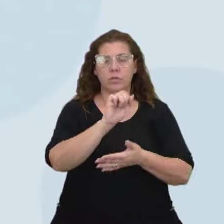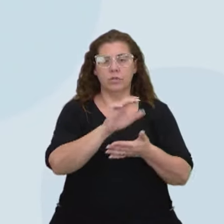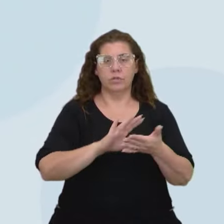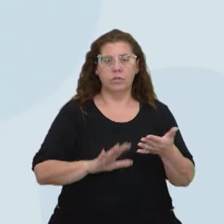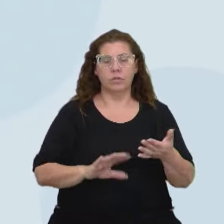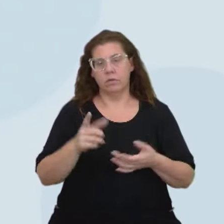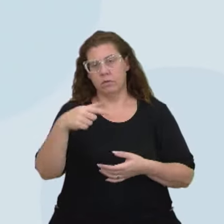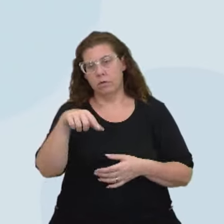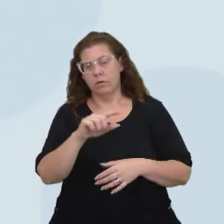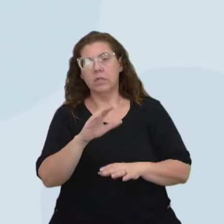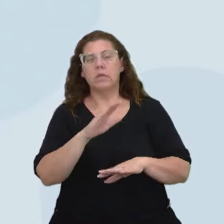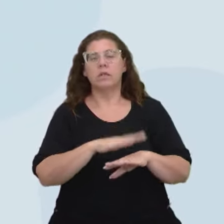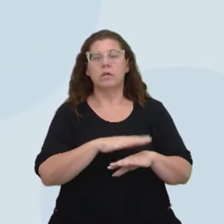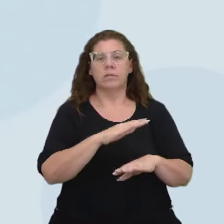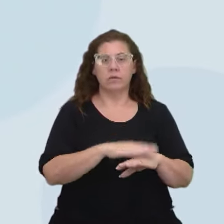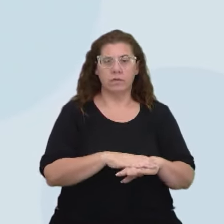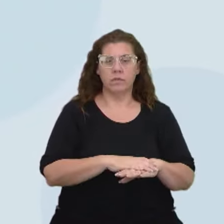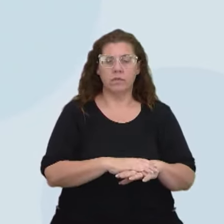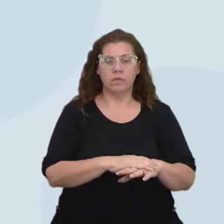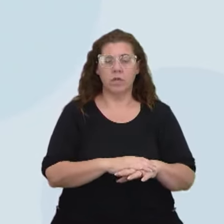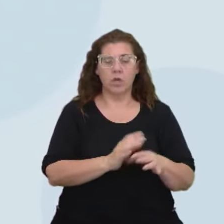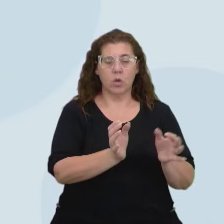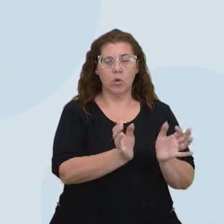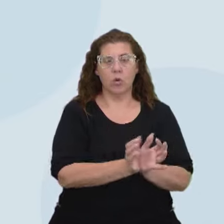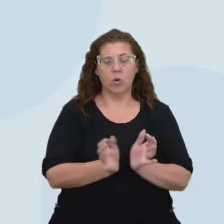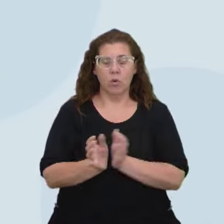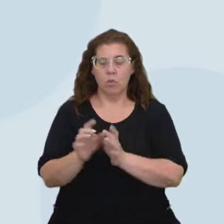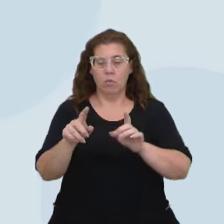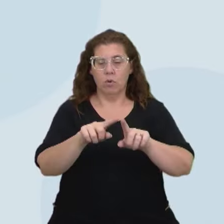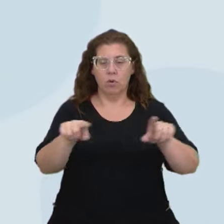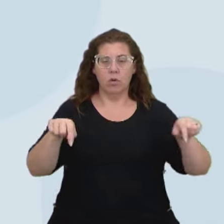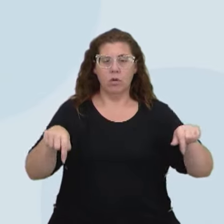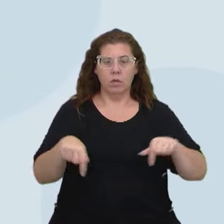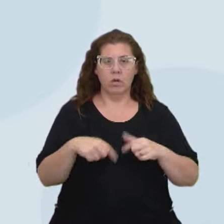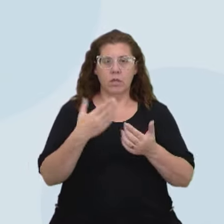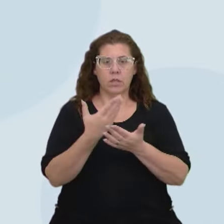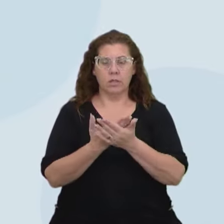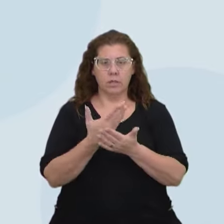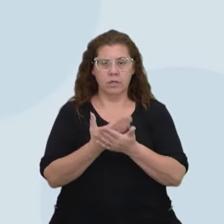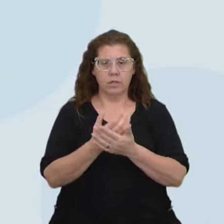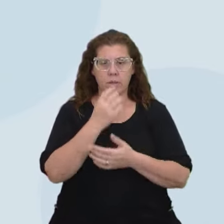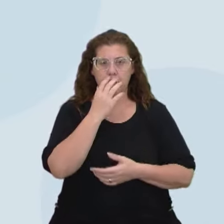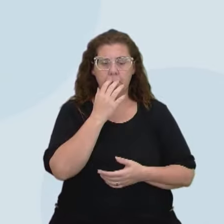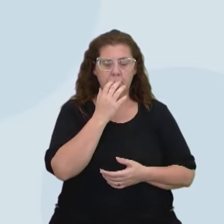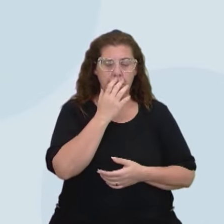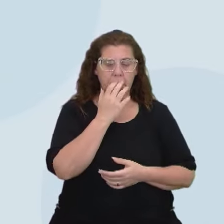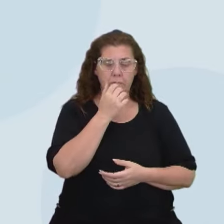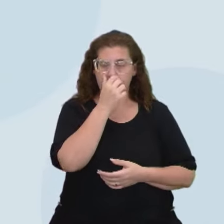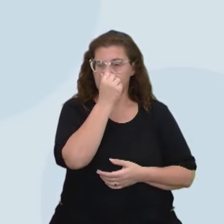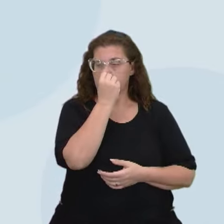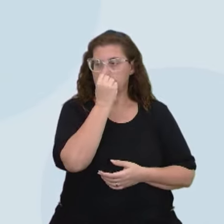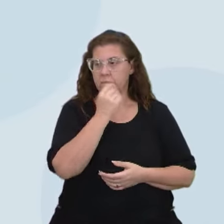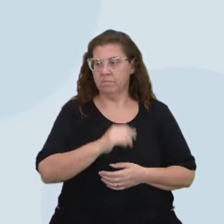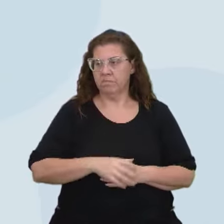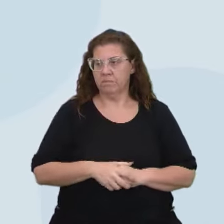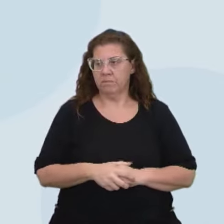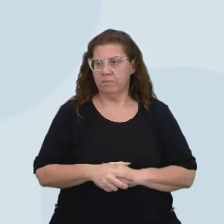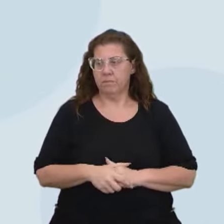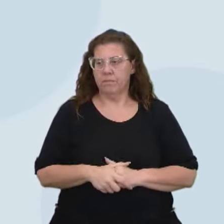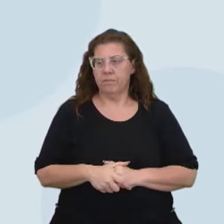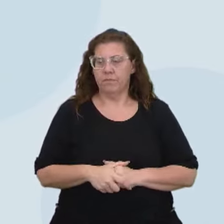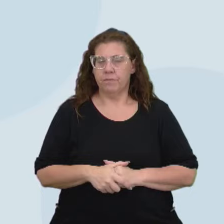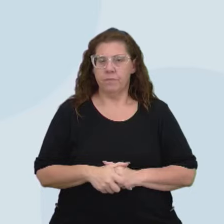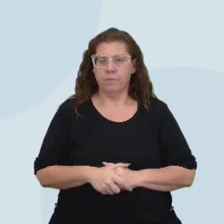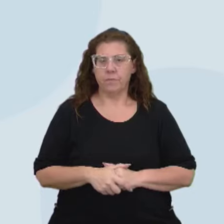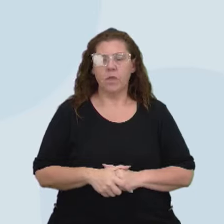para que vocês realizem em grupos na sala de aula e diz o seguinte: como se pode